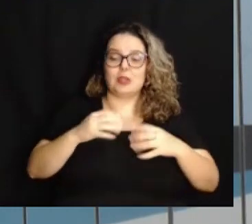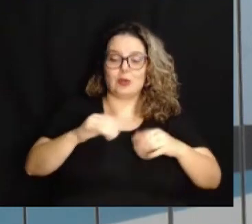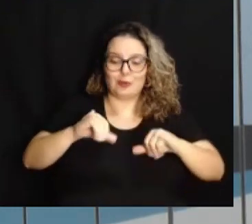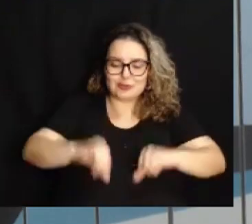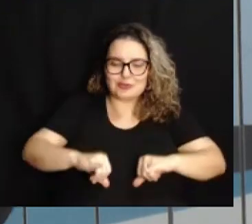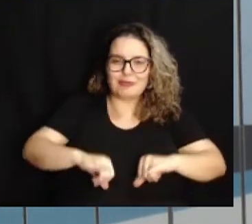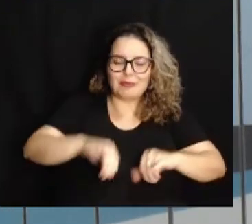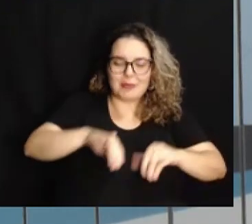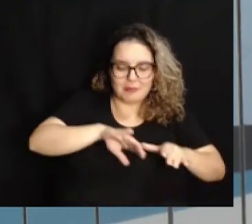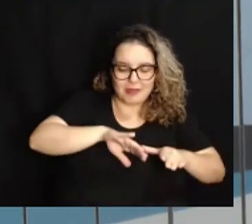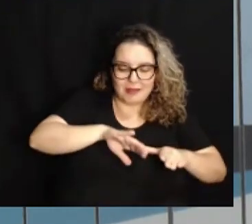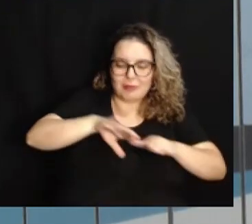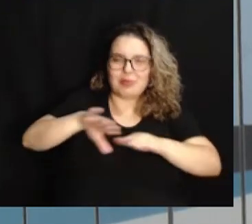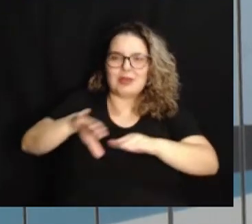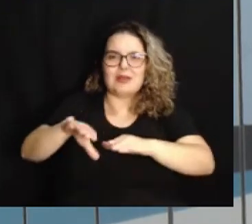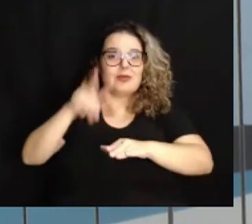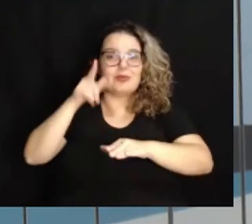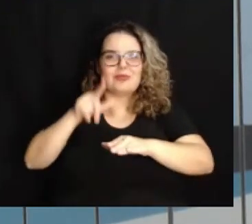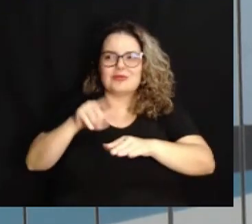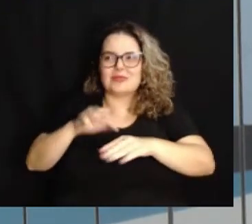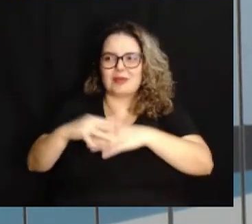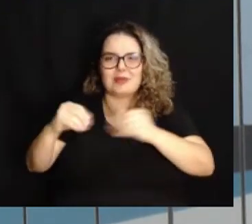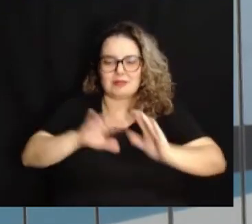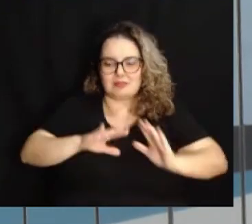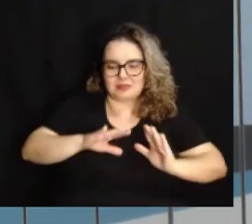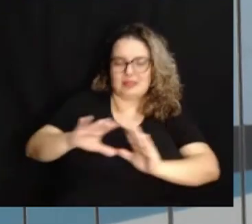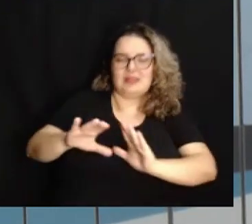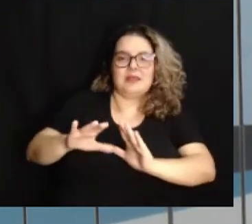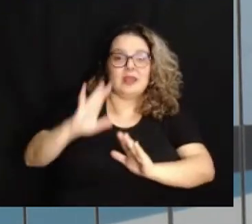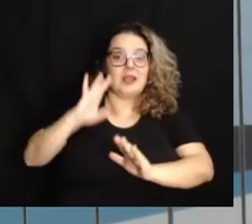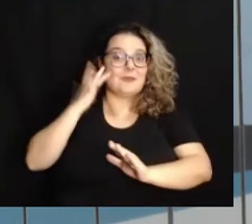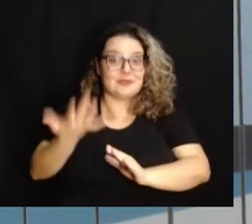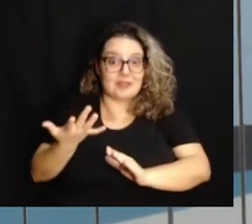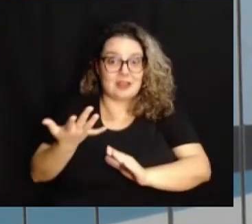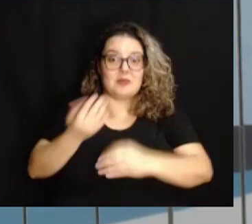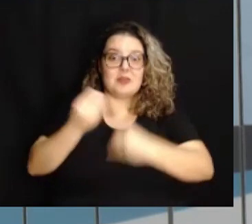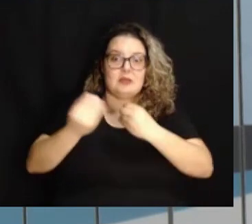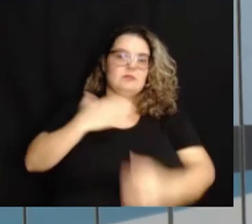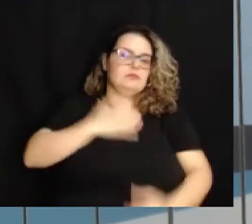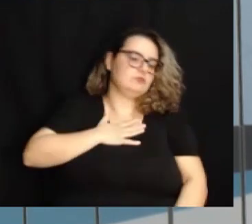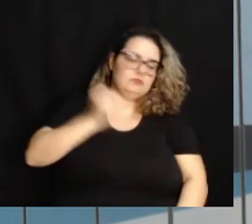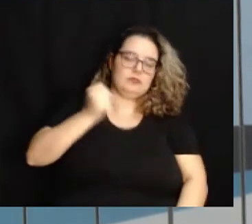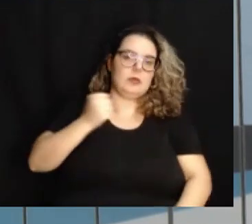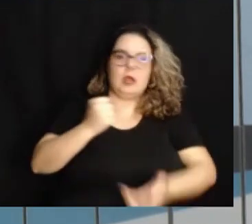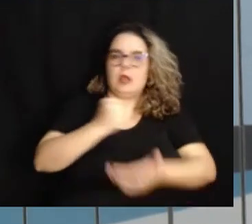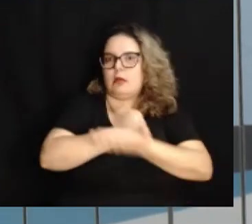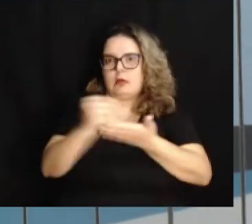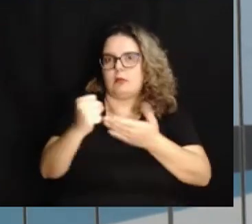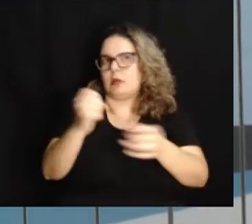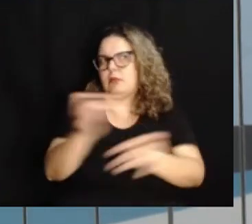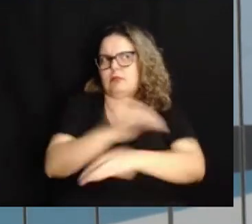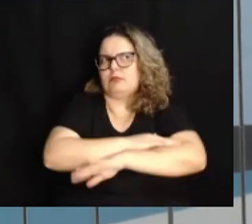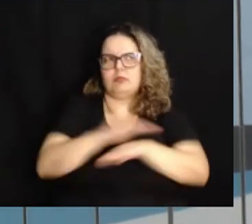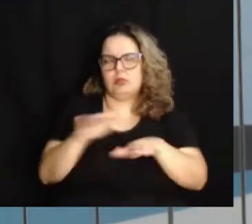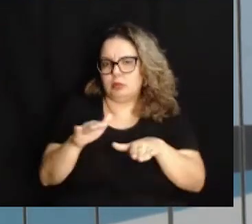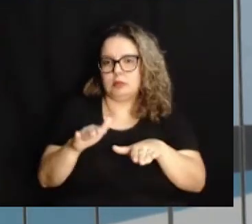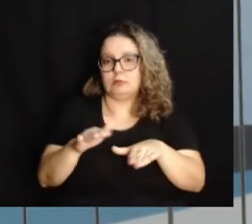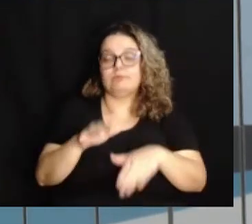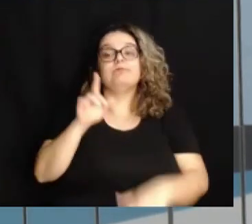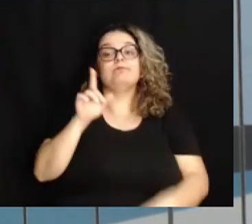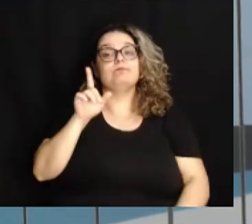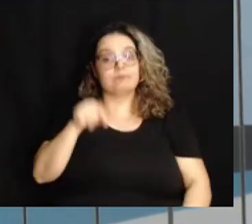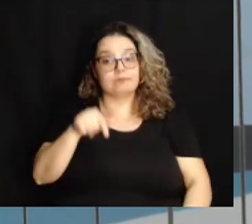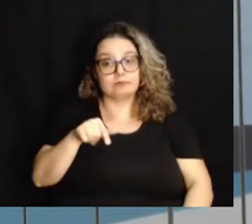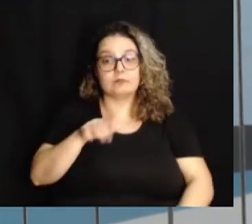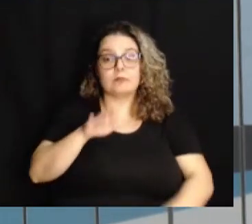curado. Só que como ela não sabe aonde está esse recorte, ela vai querer acabar com tudo. Então justamente essa ajuda profissional vai